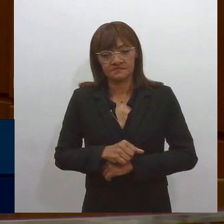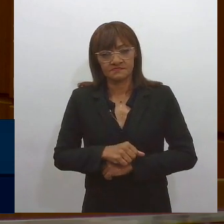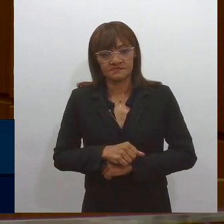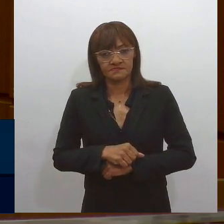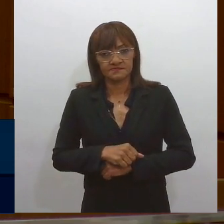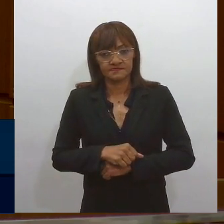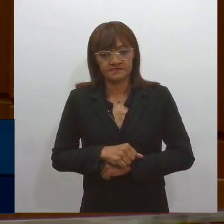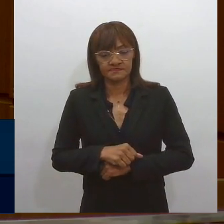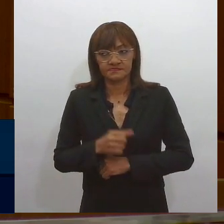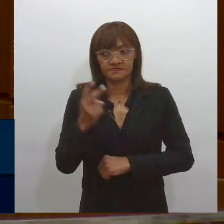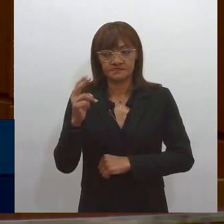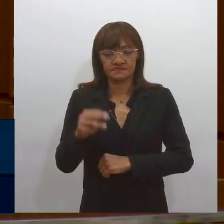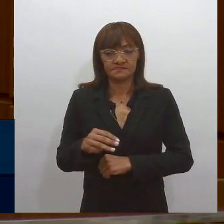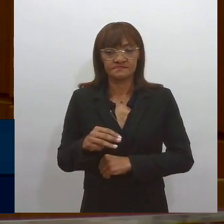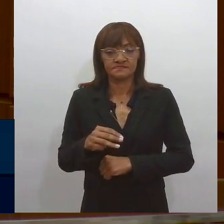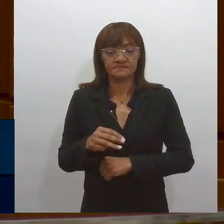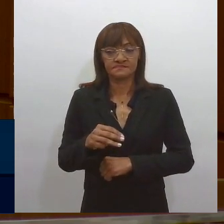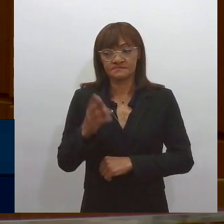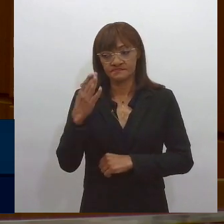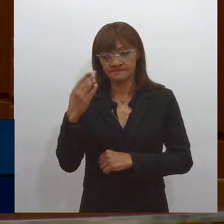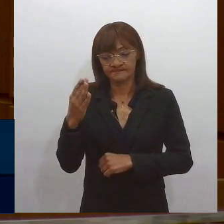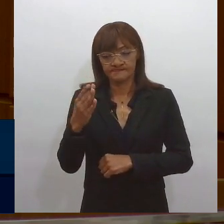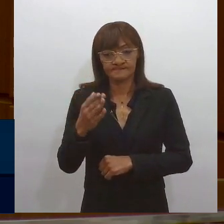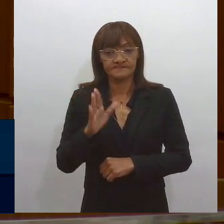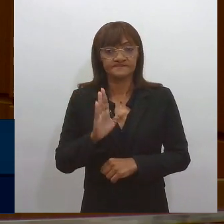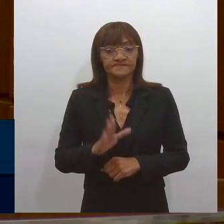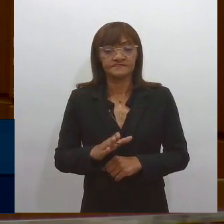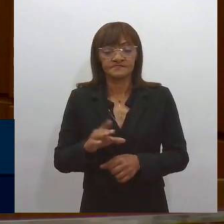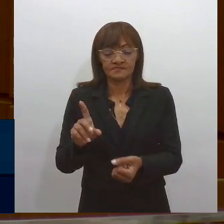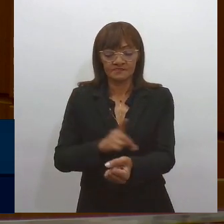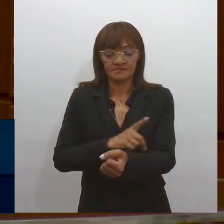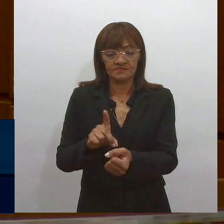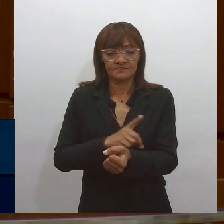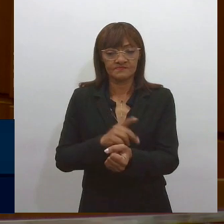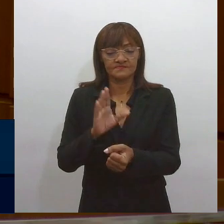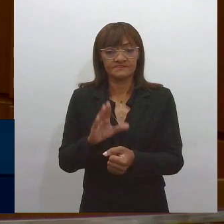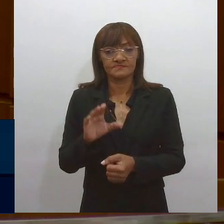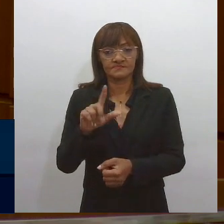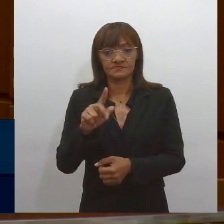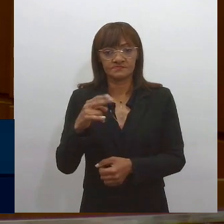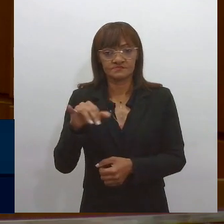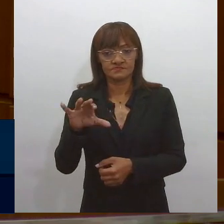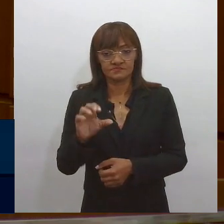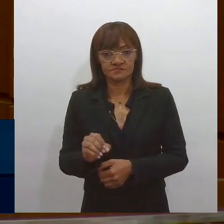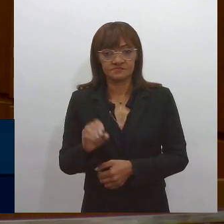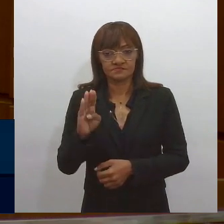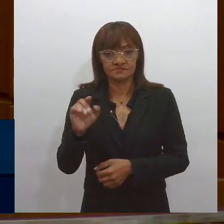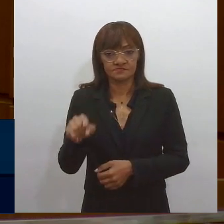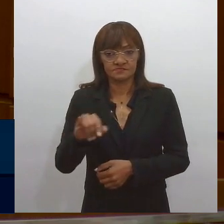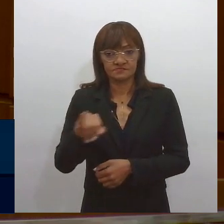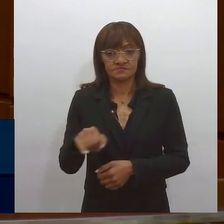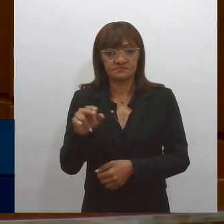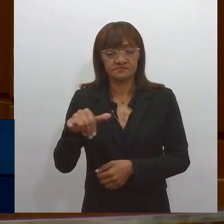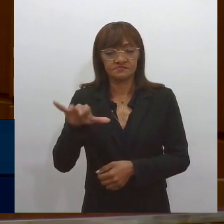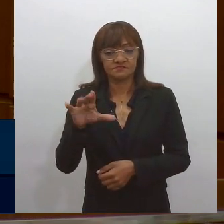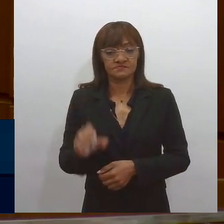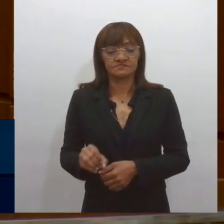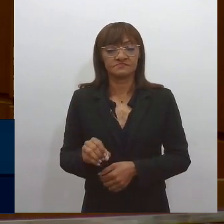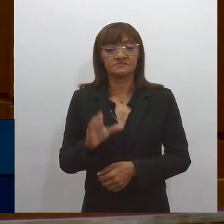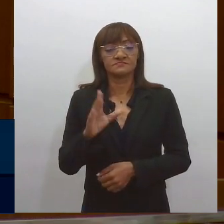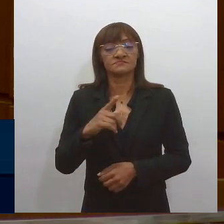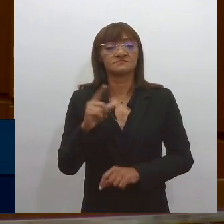e diabetes Lucio Barreto Júnior com a iniciativa inovadora do enfrentamento Global da obesidade